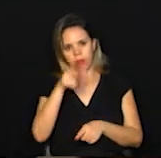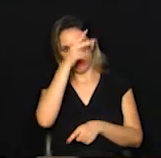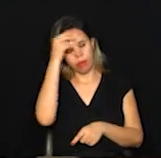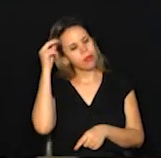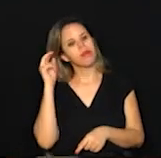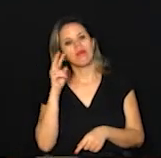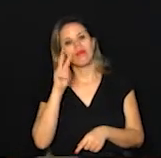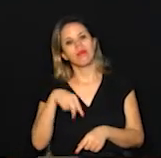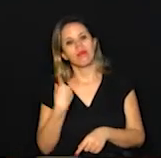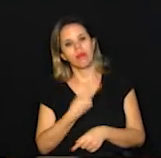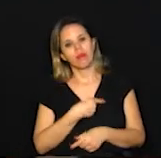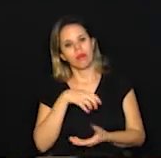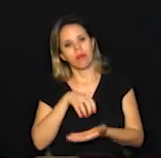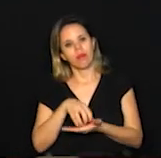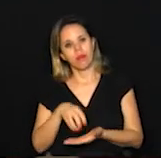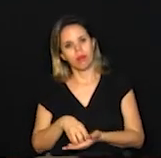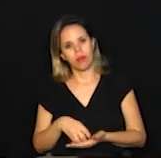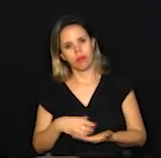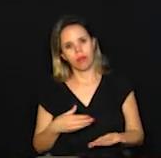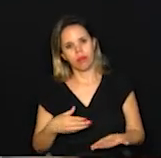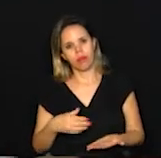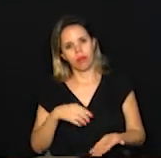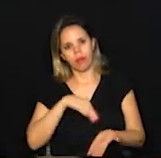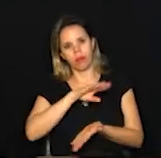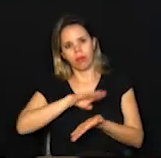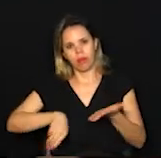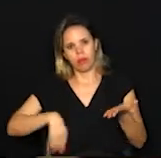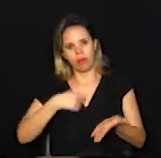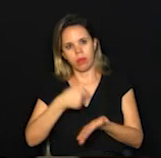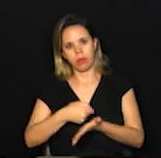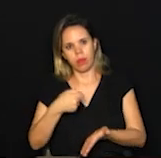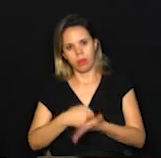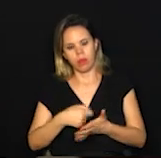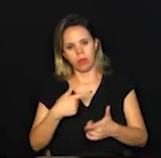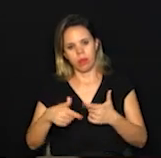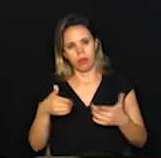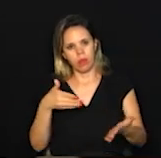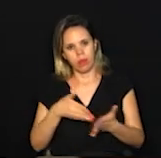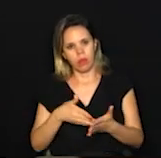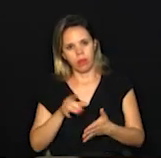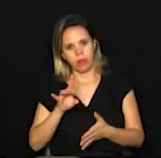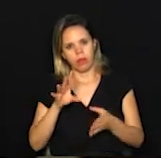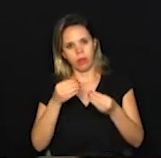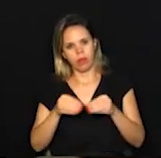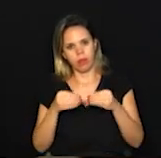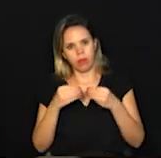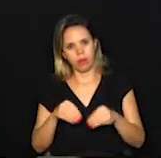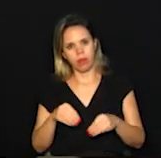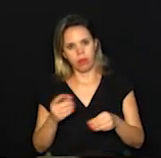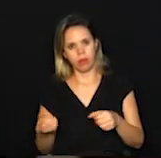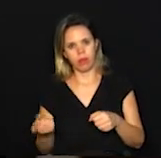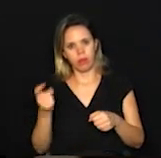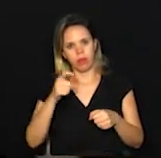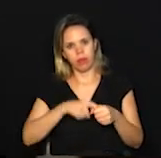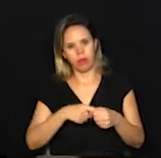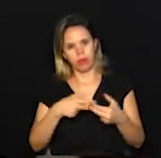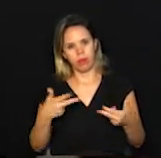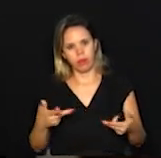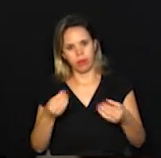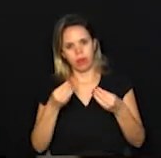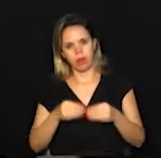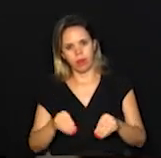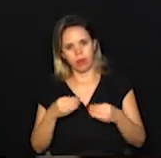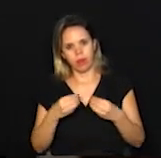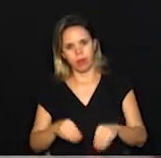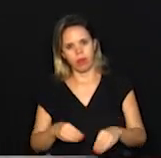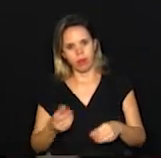olhe para o nosso setor e nos tire essas obrigações que só prejudicam a nossa retomada,